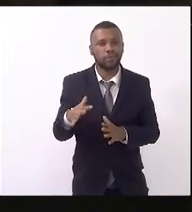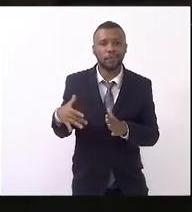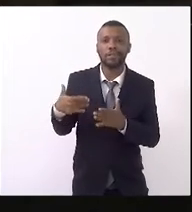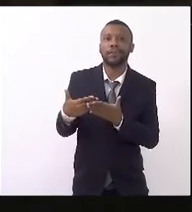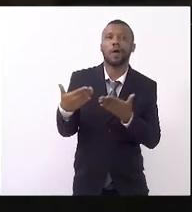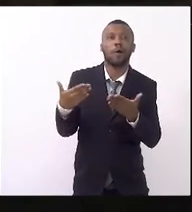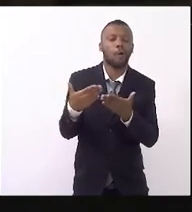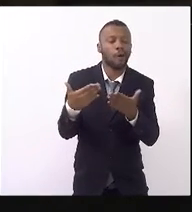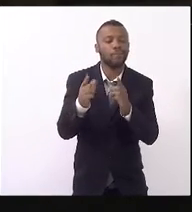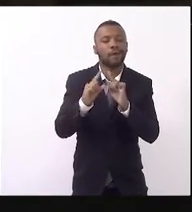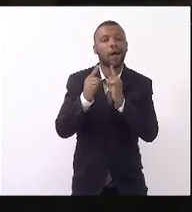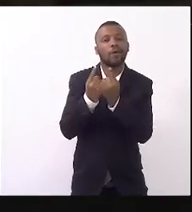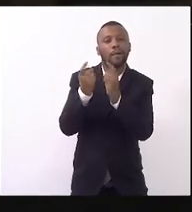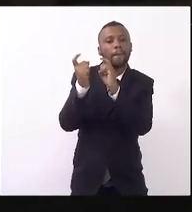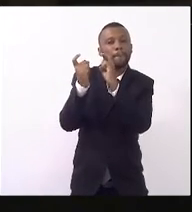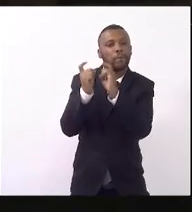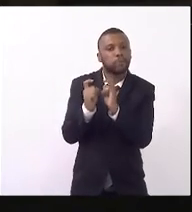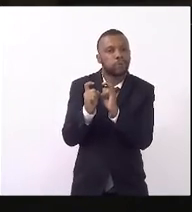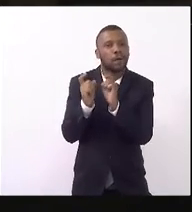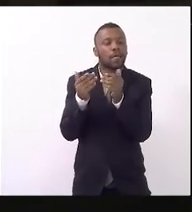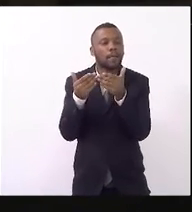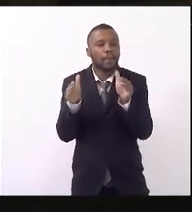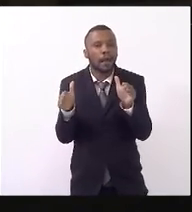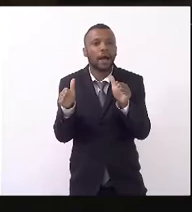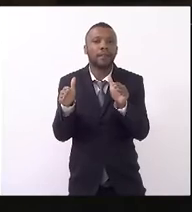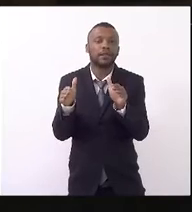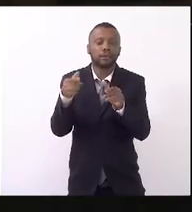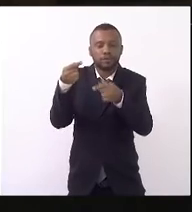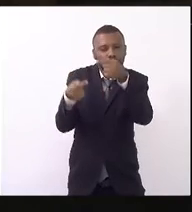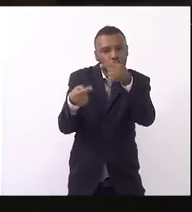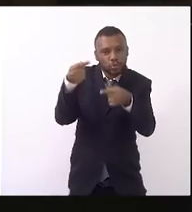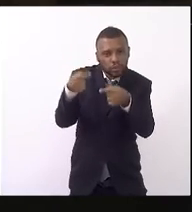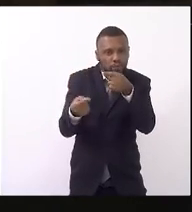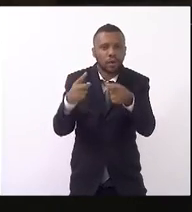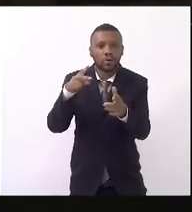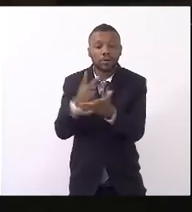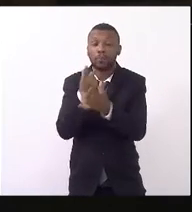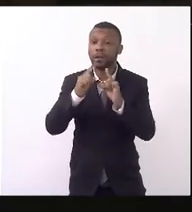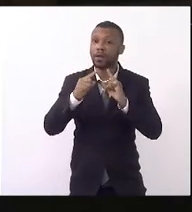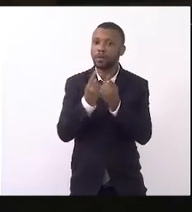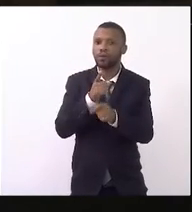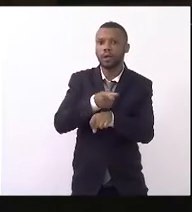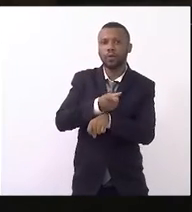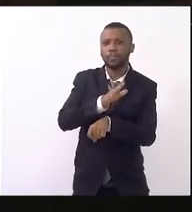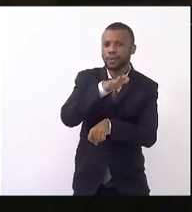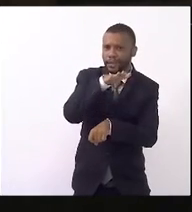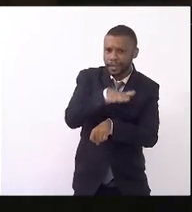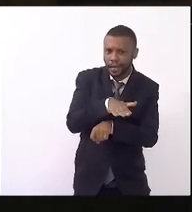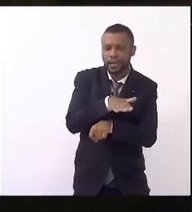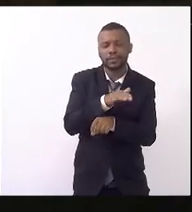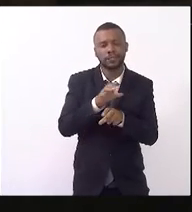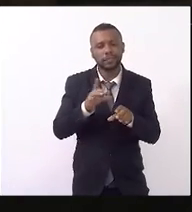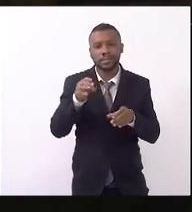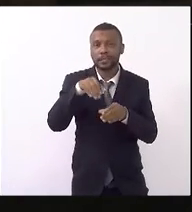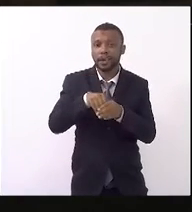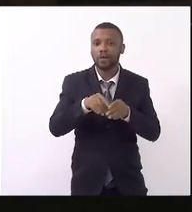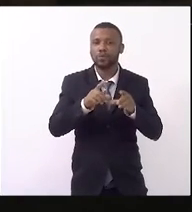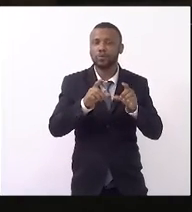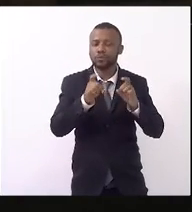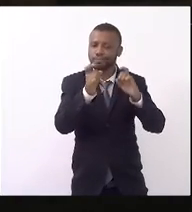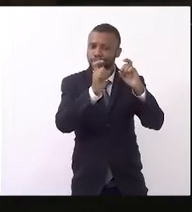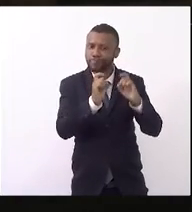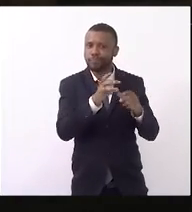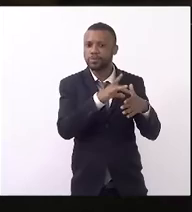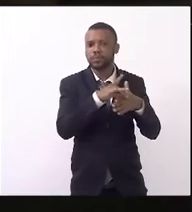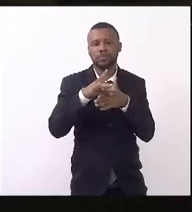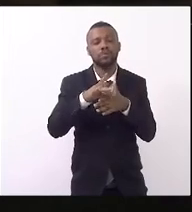na reunião ampliada do Colégio de Líderes, às 13 horas, pela ajuda aos municípios